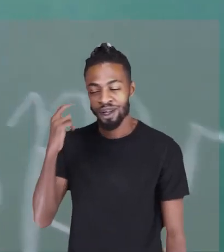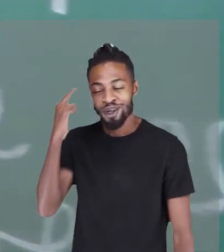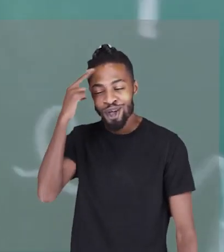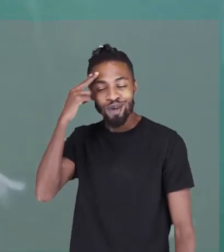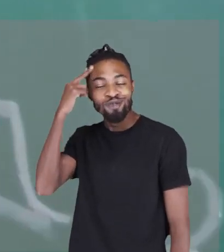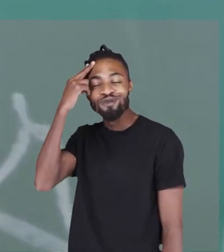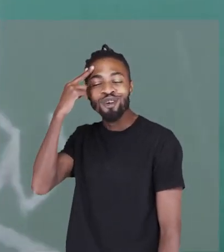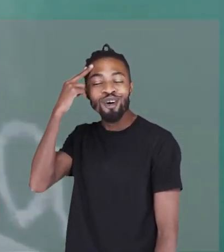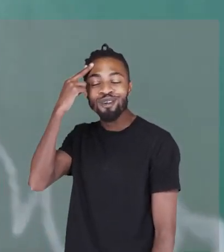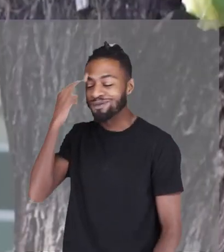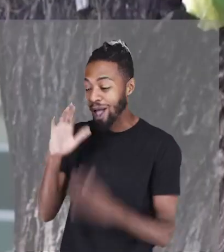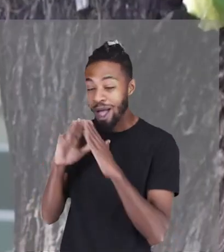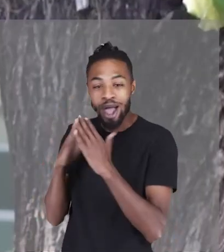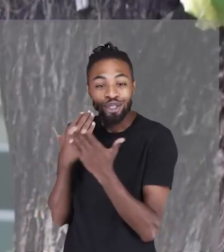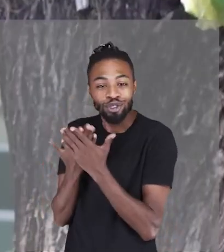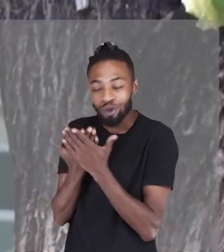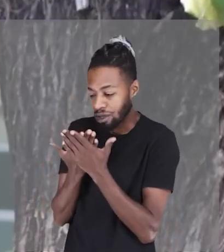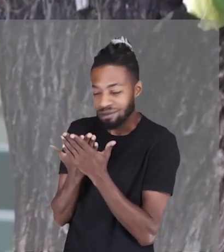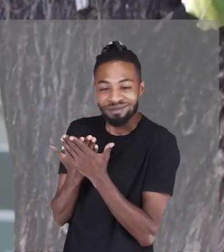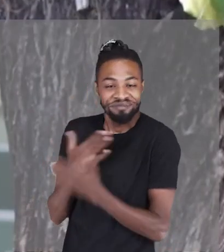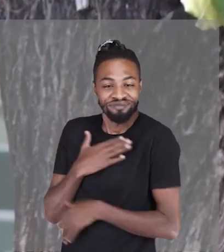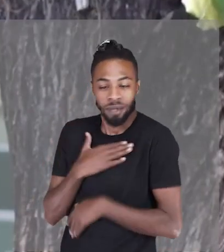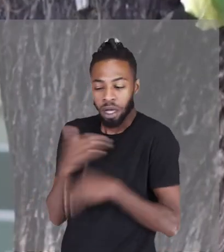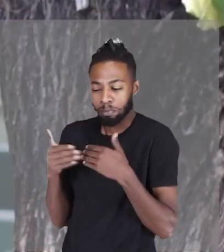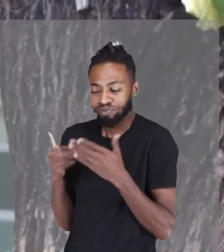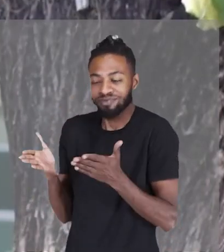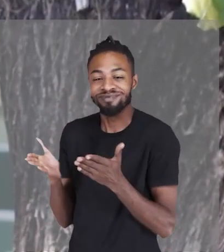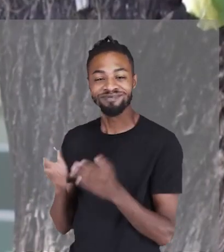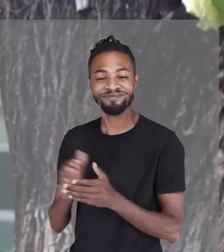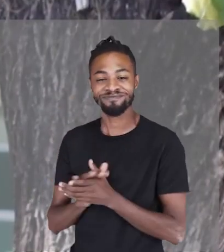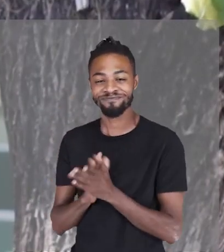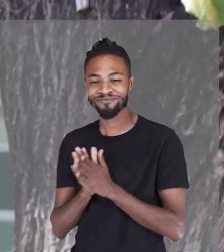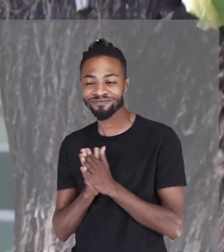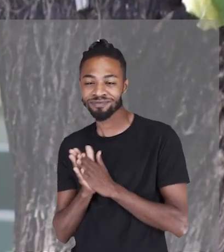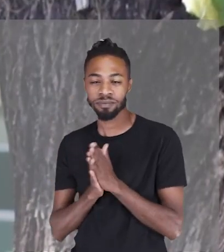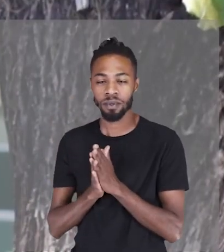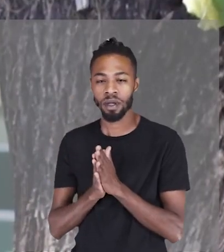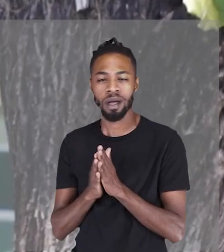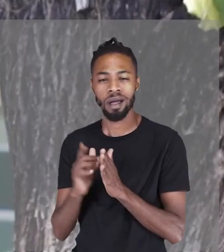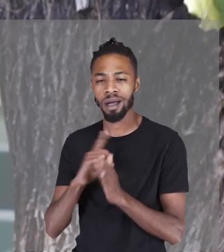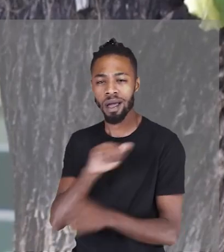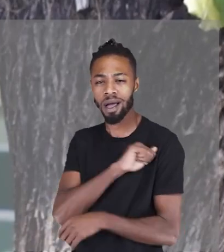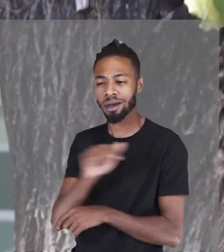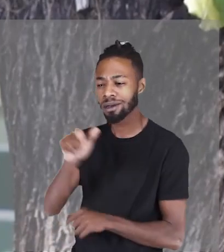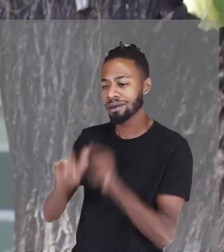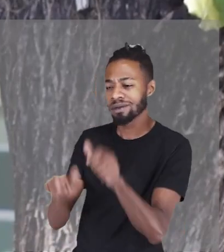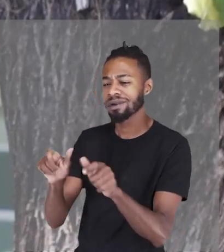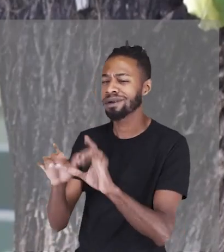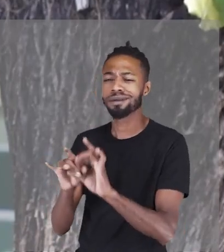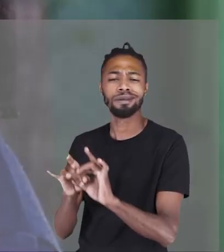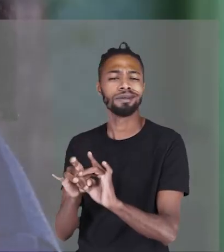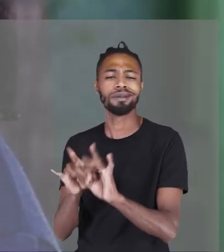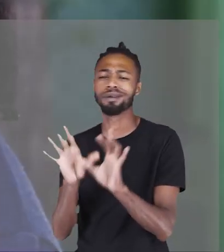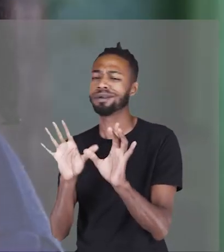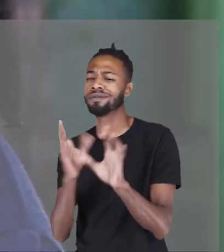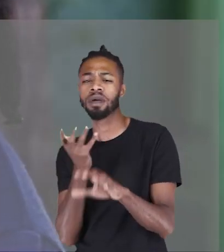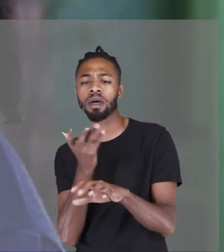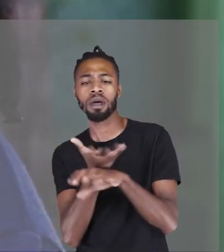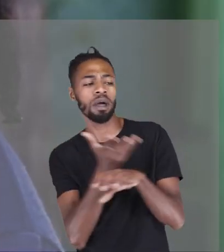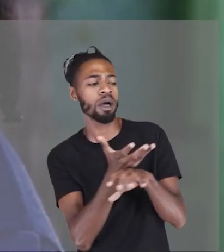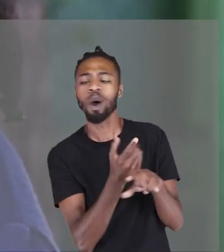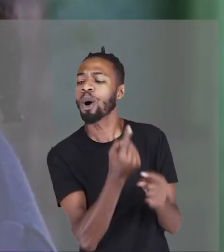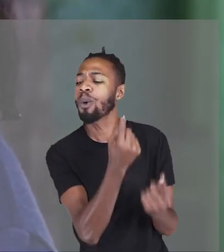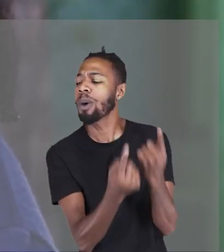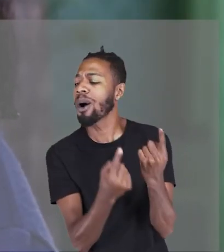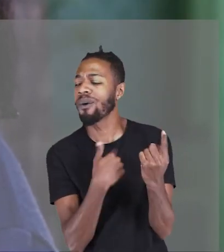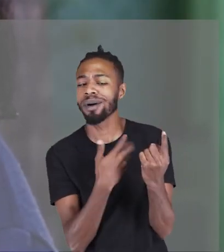Eu sonho em abrir uma escola. Os alunos teriam uma liberdade de escolher as matérias, assim, que eles queriam estudar. As matérias iam